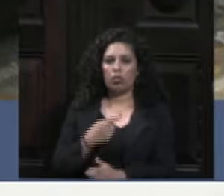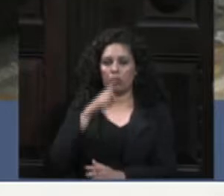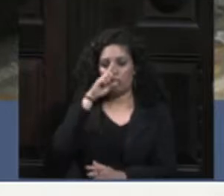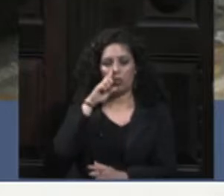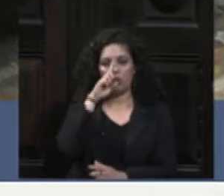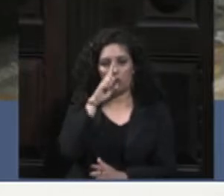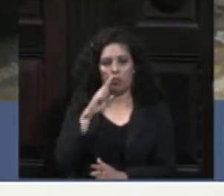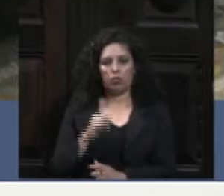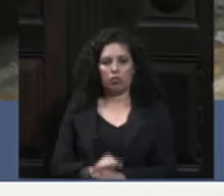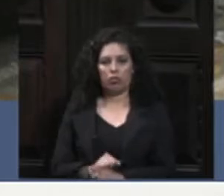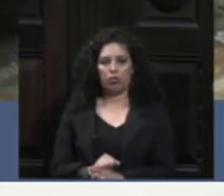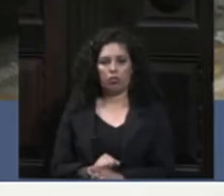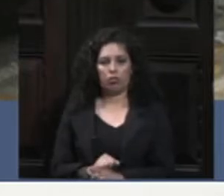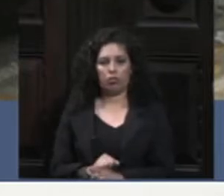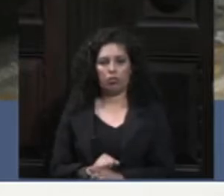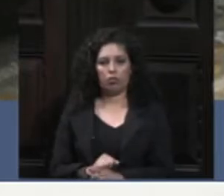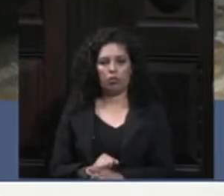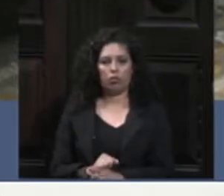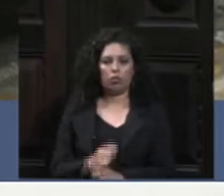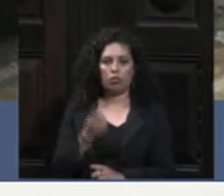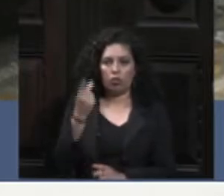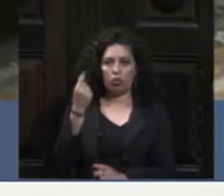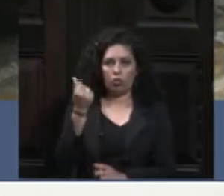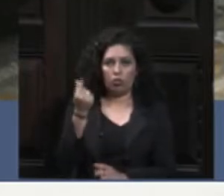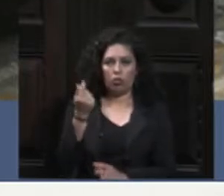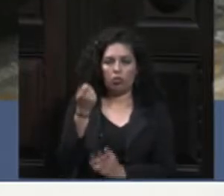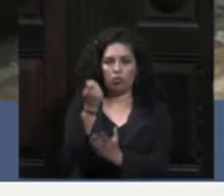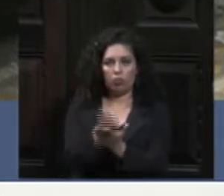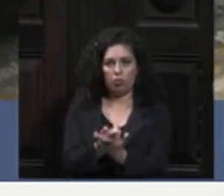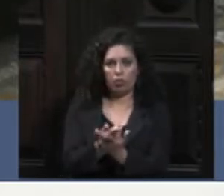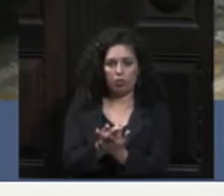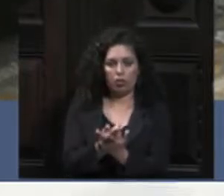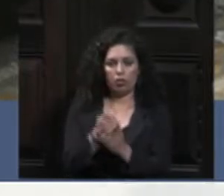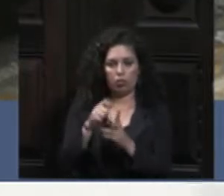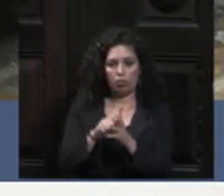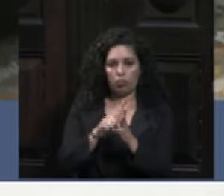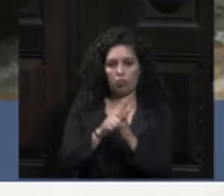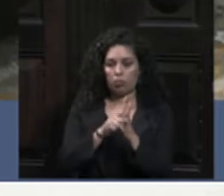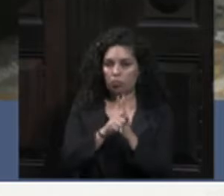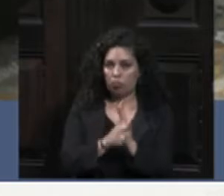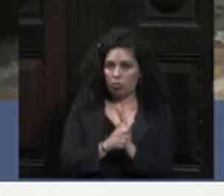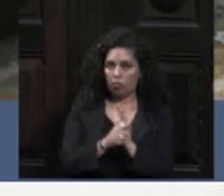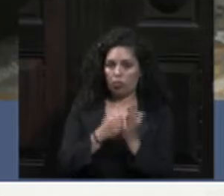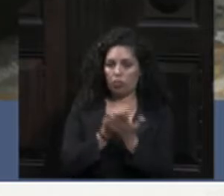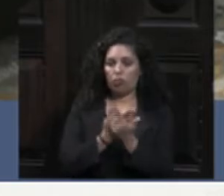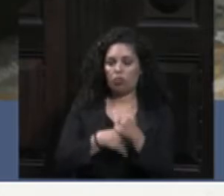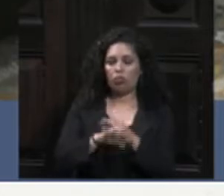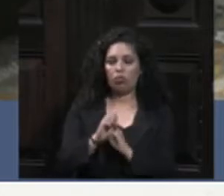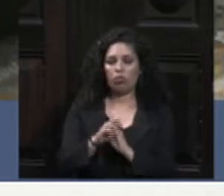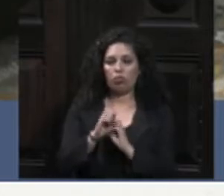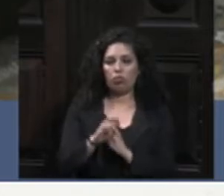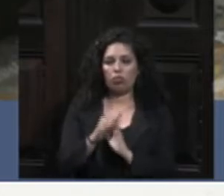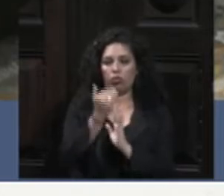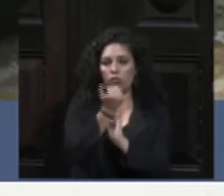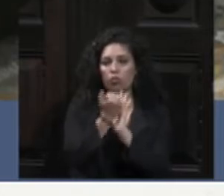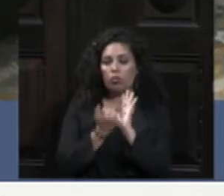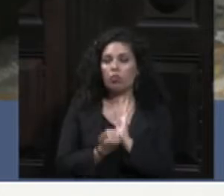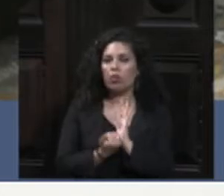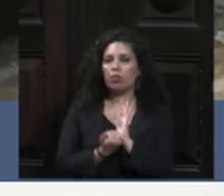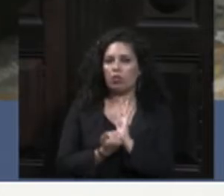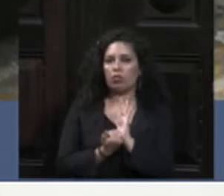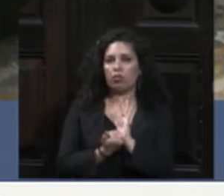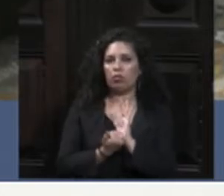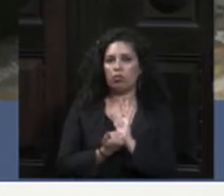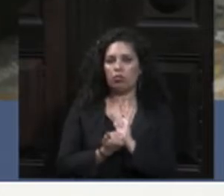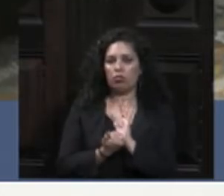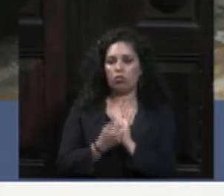município. A defasagem salarial, que faz com que boa parte dos profissionais da educação estejam recebendo remunerações